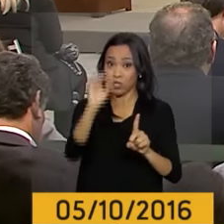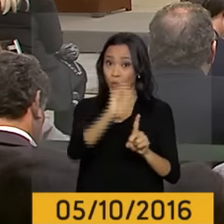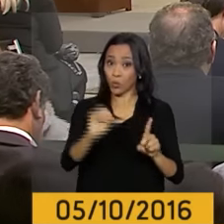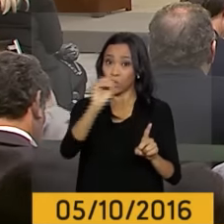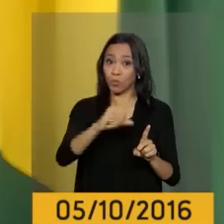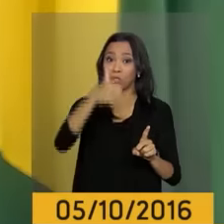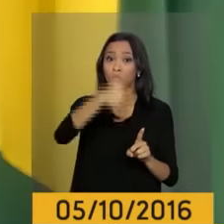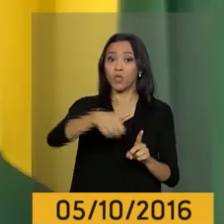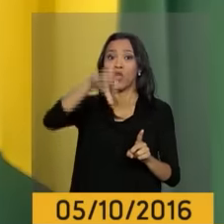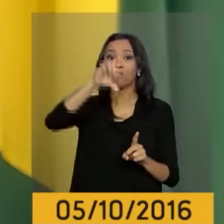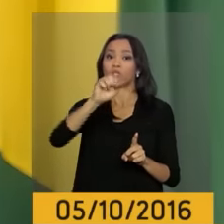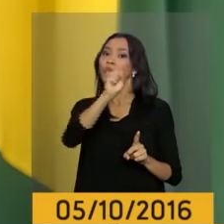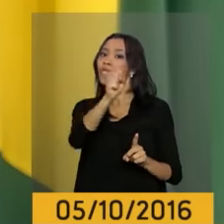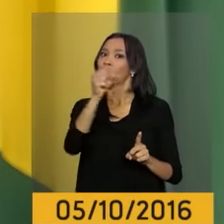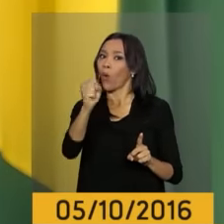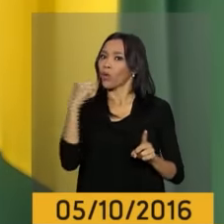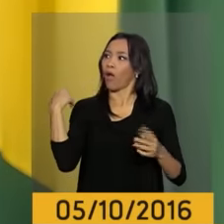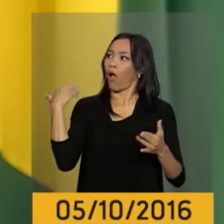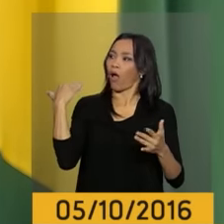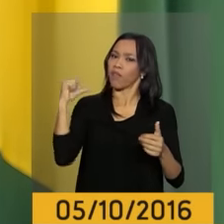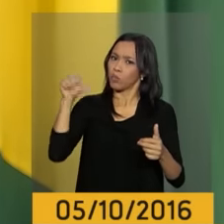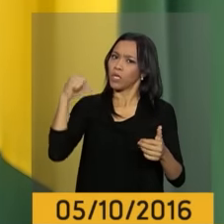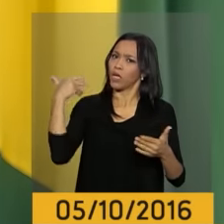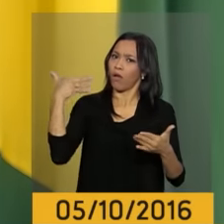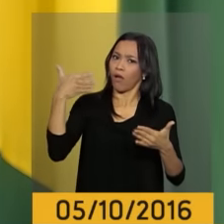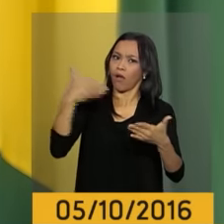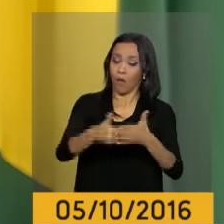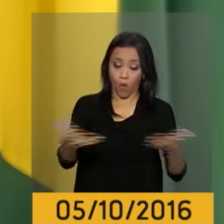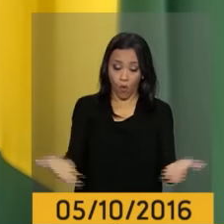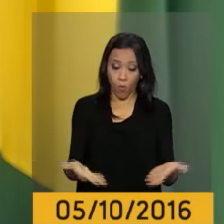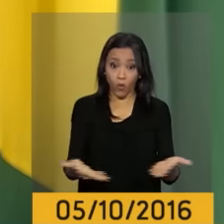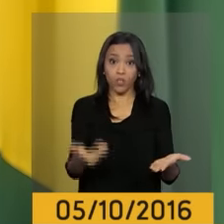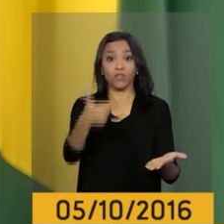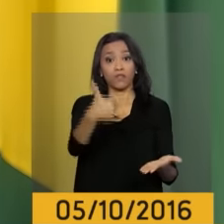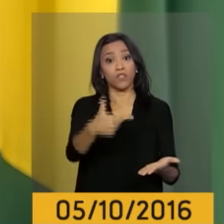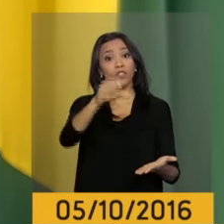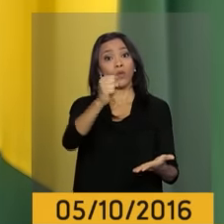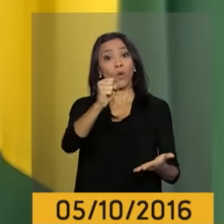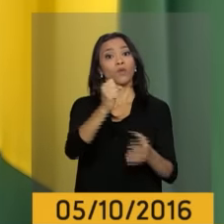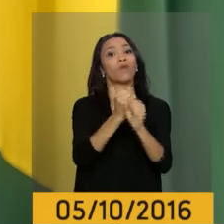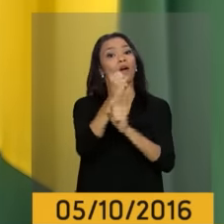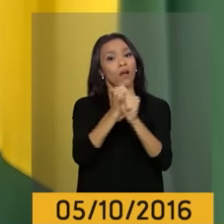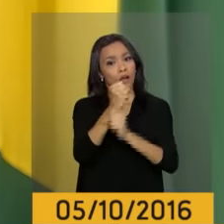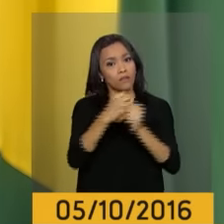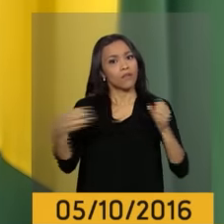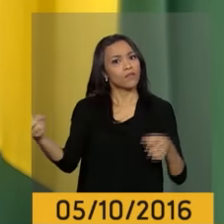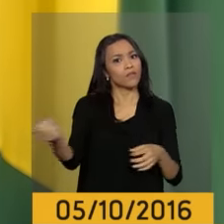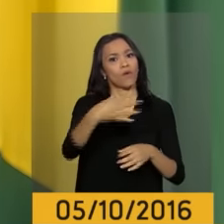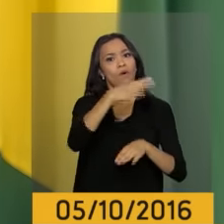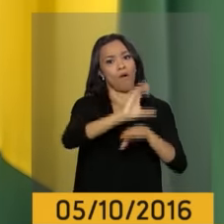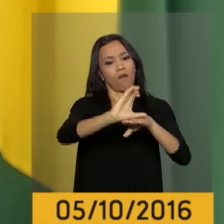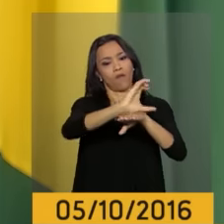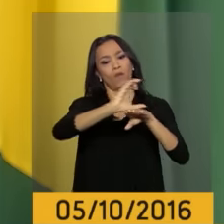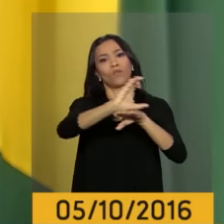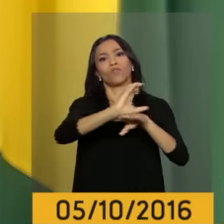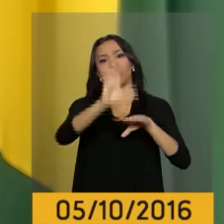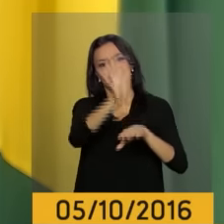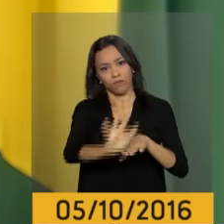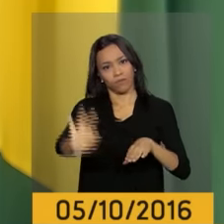de 1988. Aliás, muito a propósito, hoje fazemos 28 anos da nova Constituição brasileira.